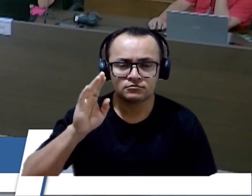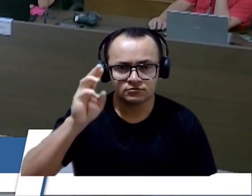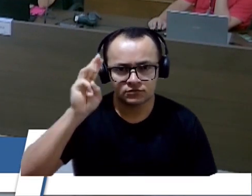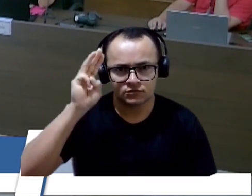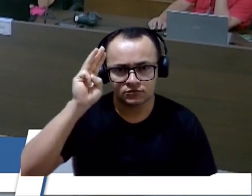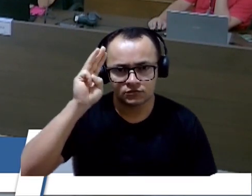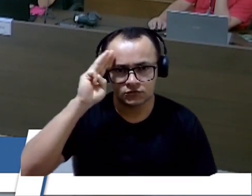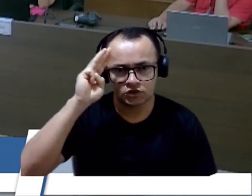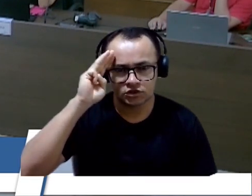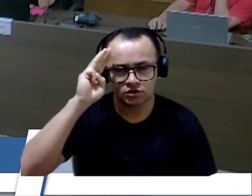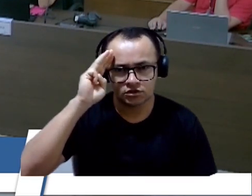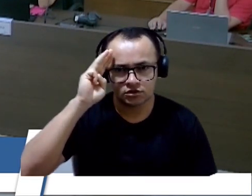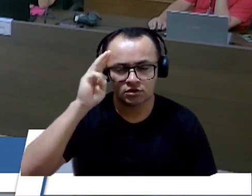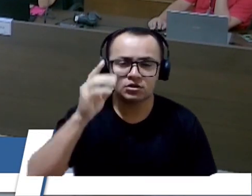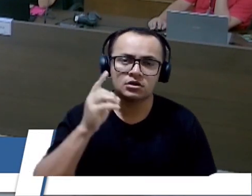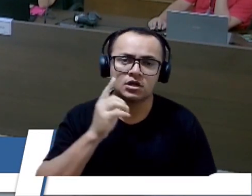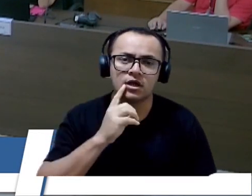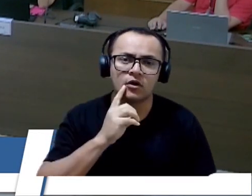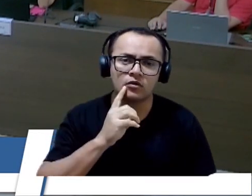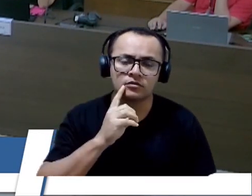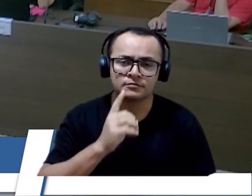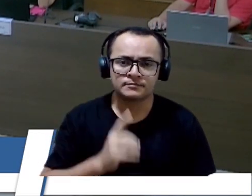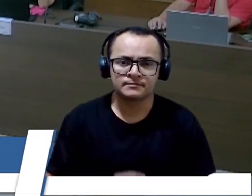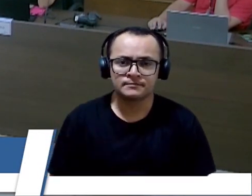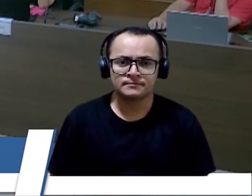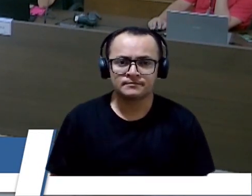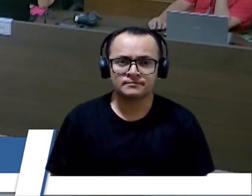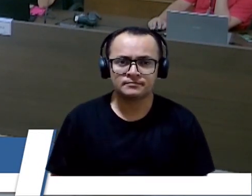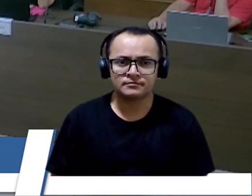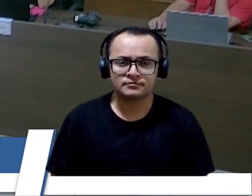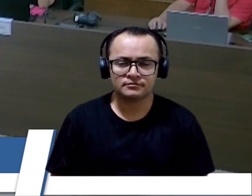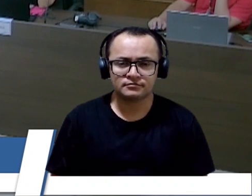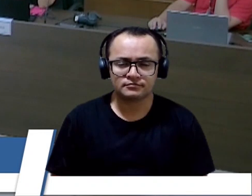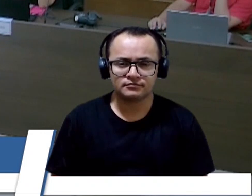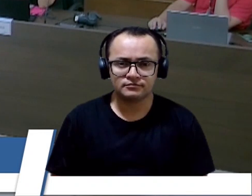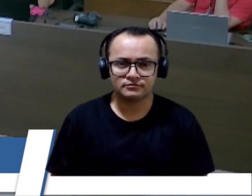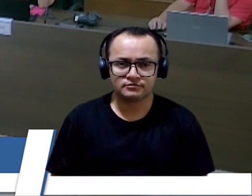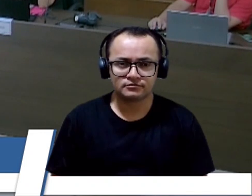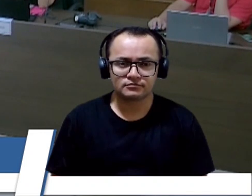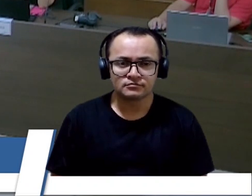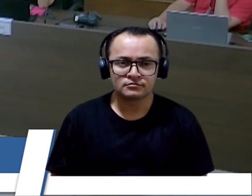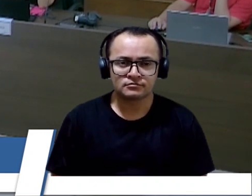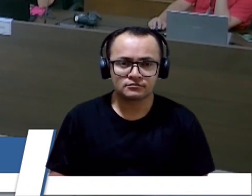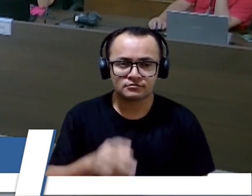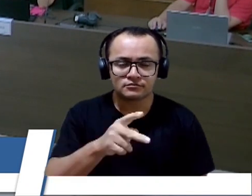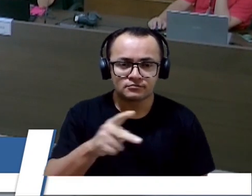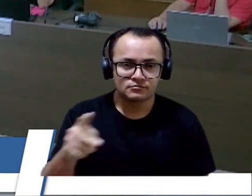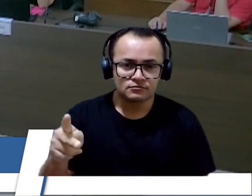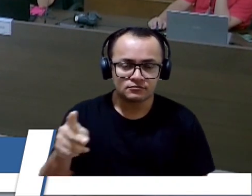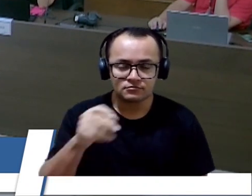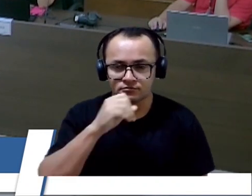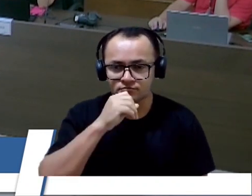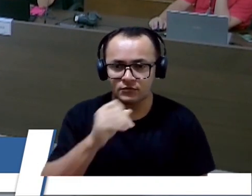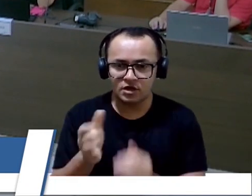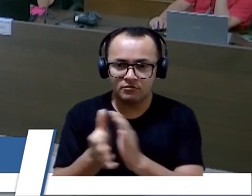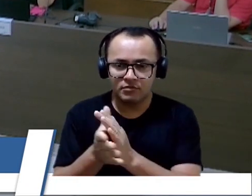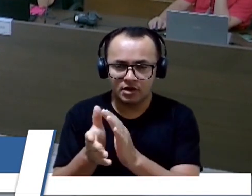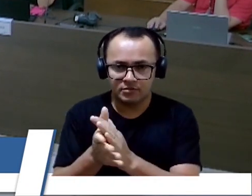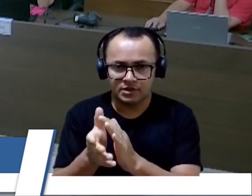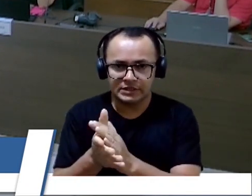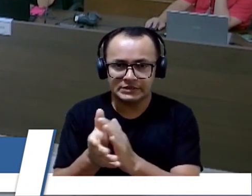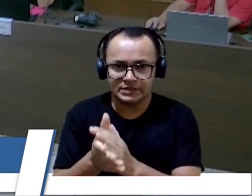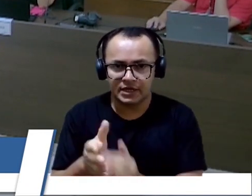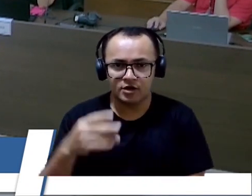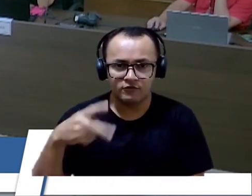Pode, o Daniel primeiro. Estamos escutando. Presidente, parabenizar também o vereador Claudinei